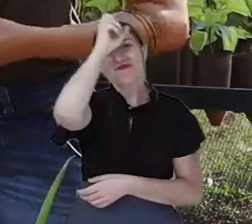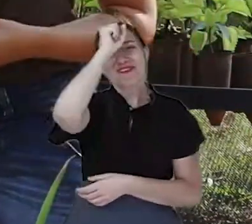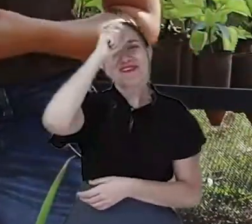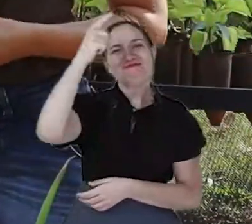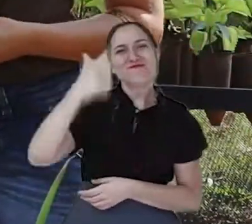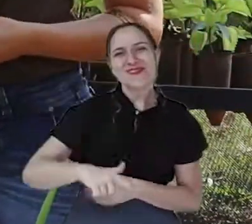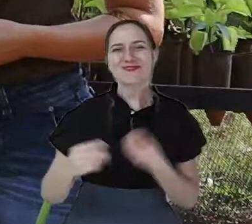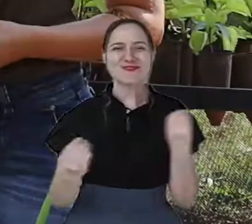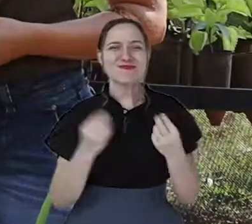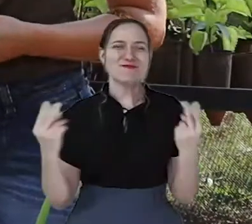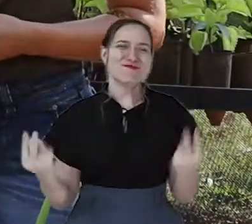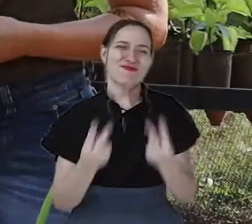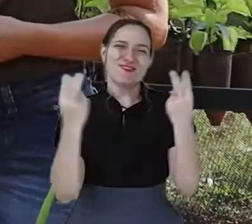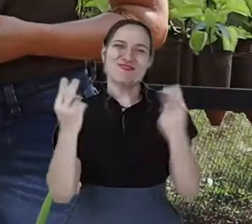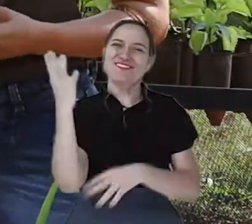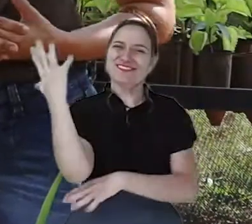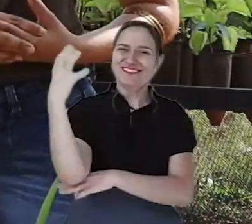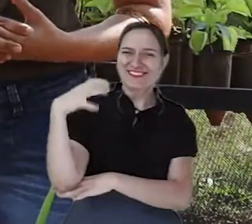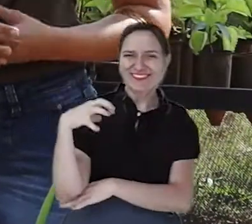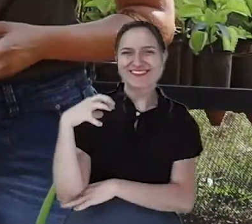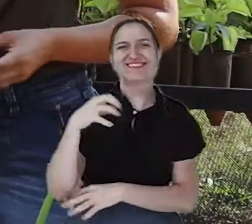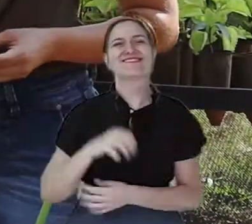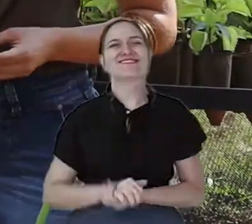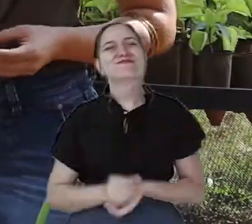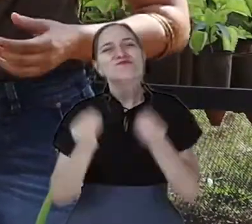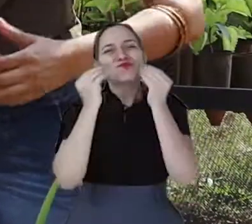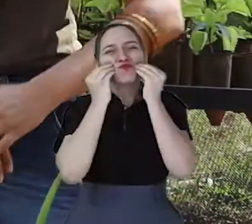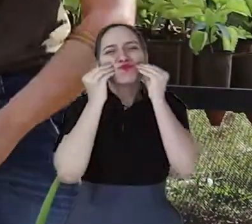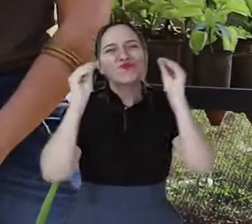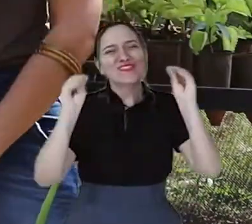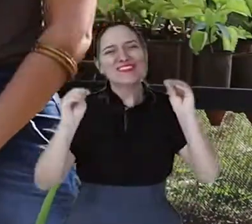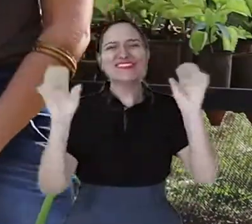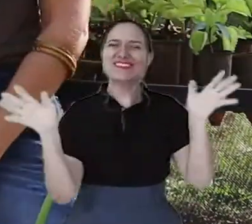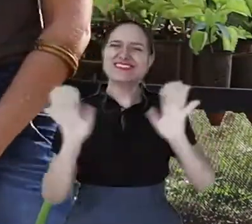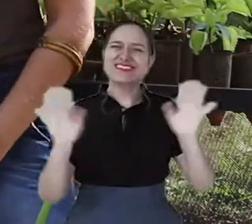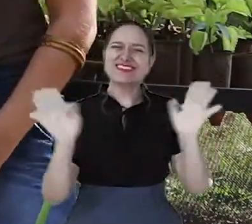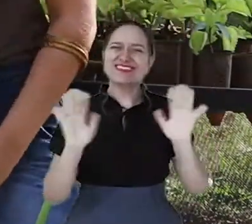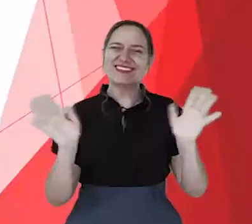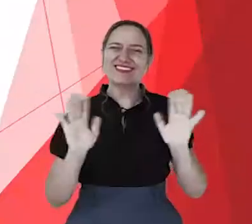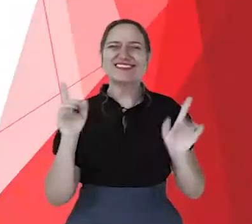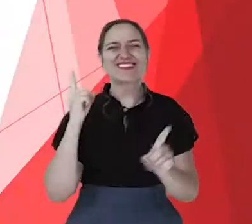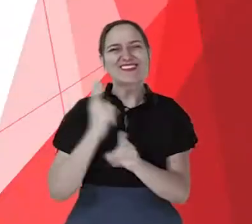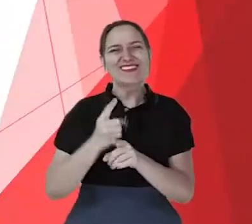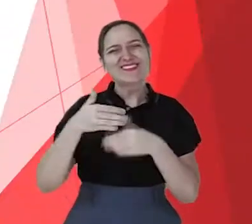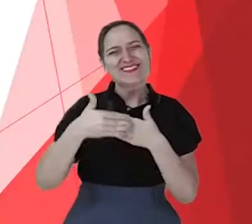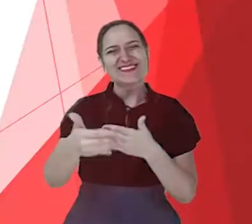esse patrimônio chamado Cerrado. Beijo, beijo da professora Poliana e até a nossa próxima aula.